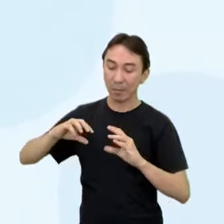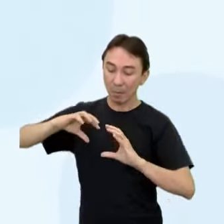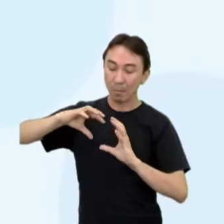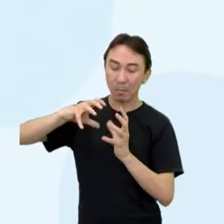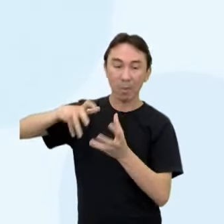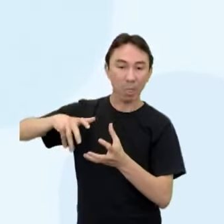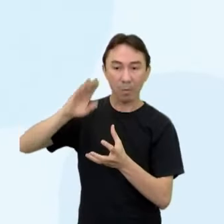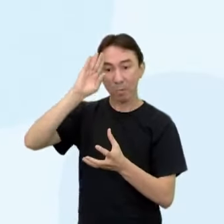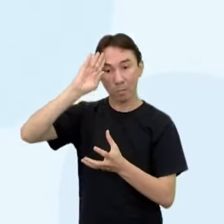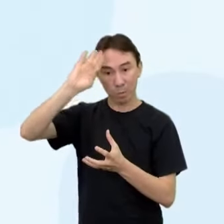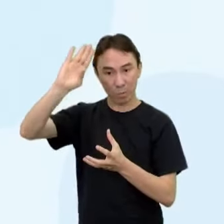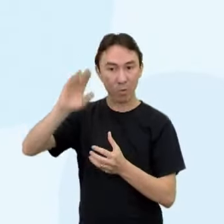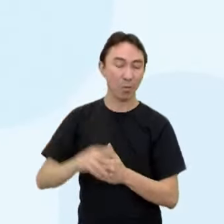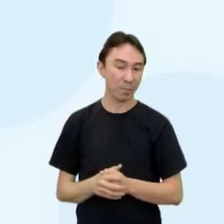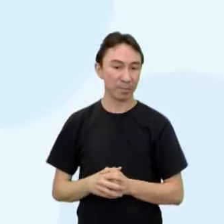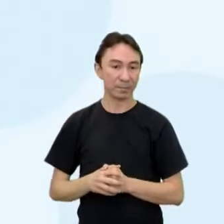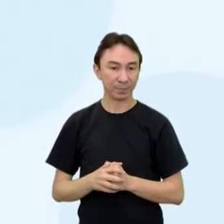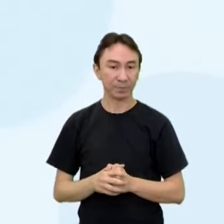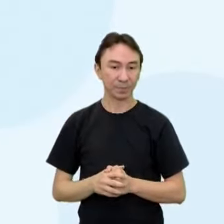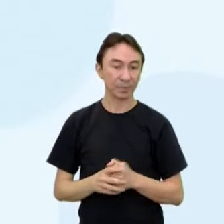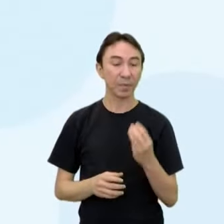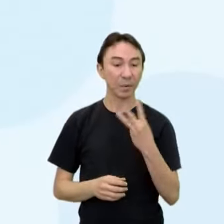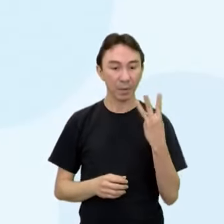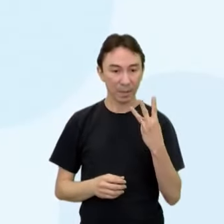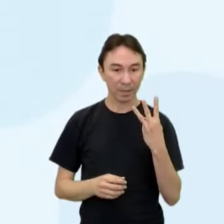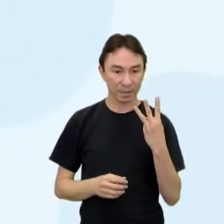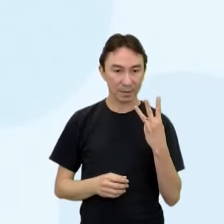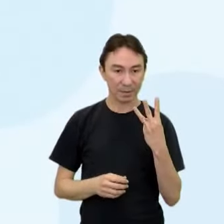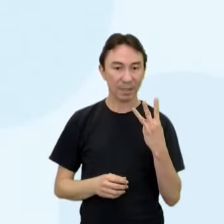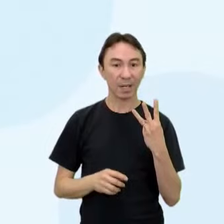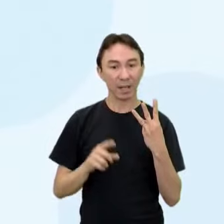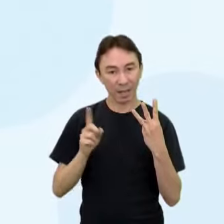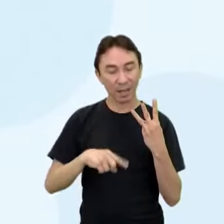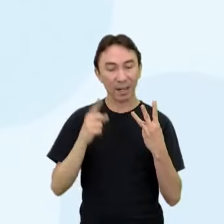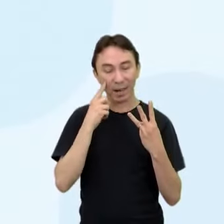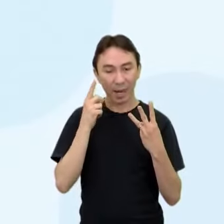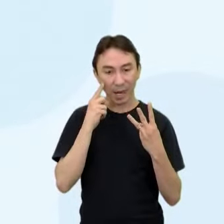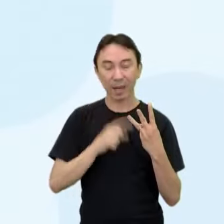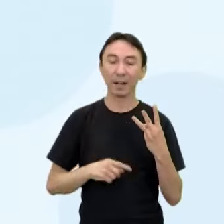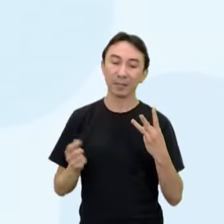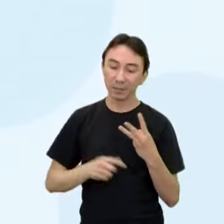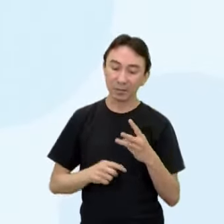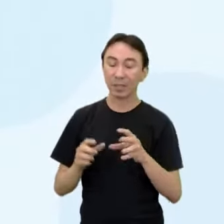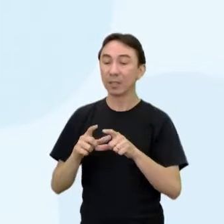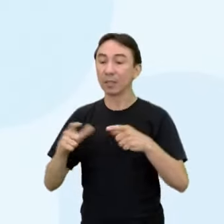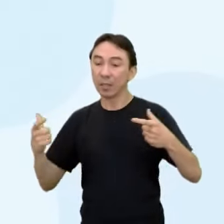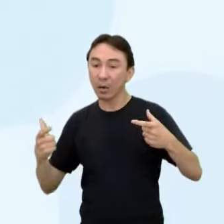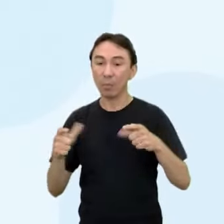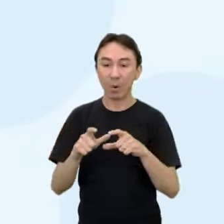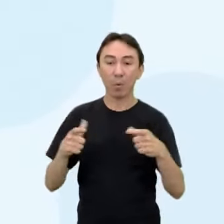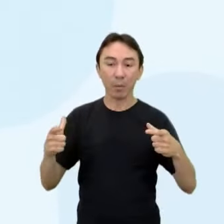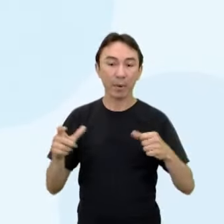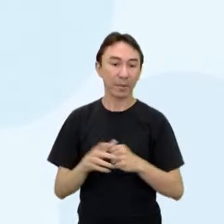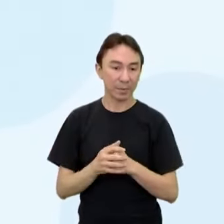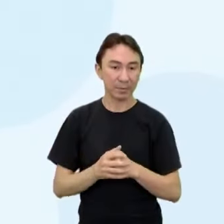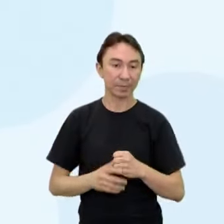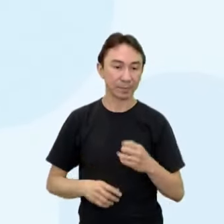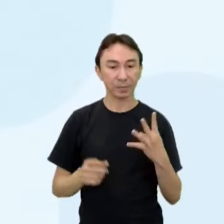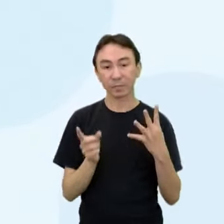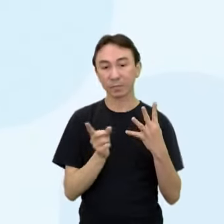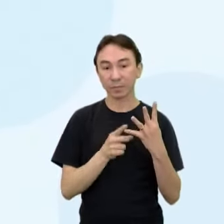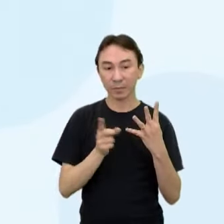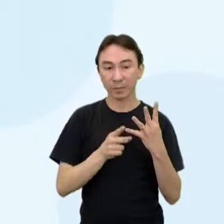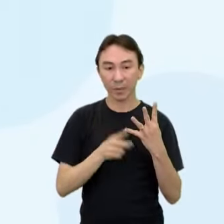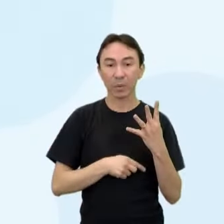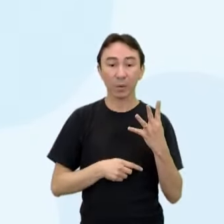planeta principal. Number 3, size. Letter A, tamanho. Number 4, core.